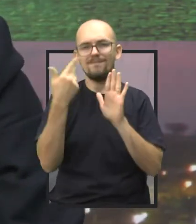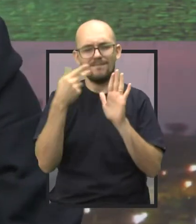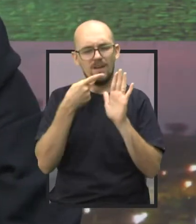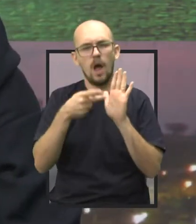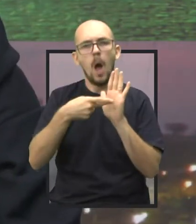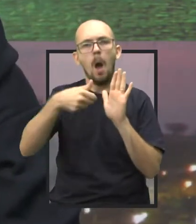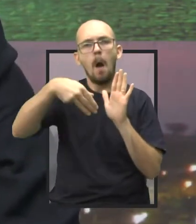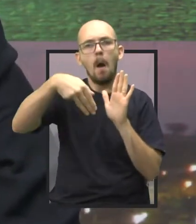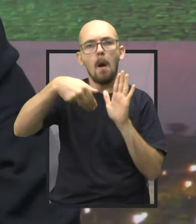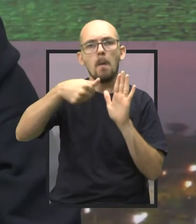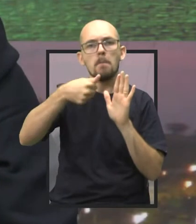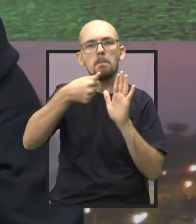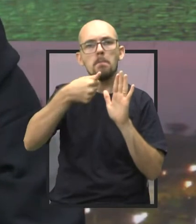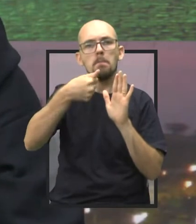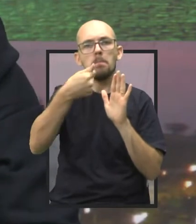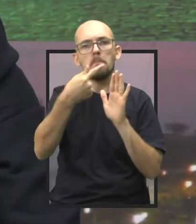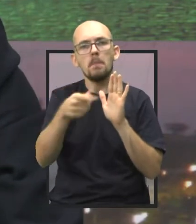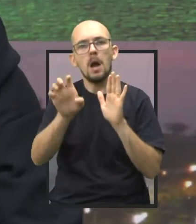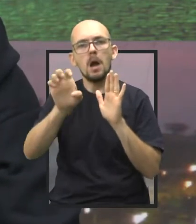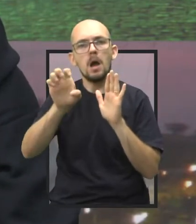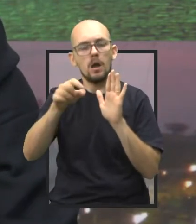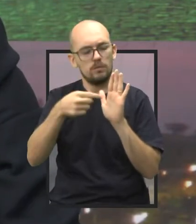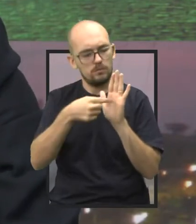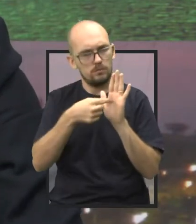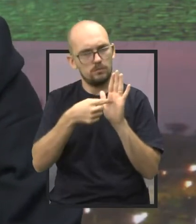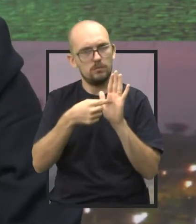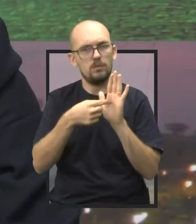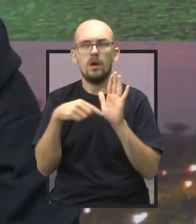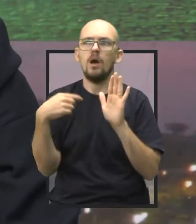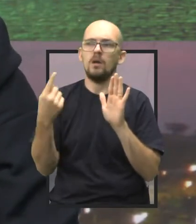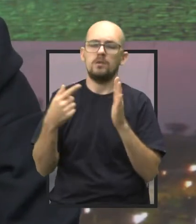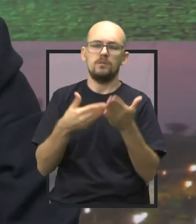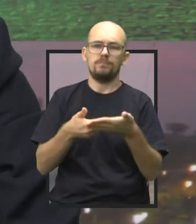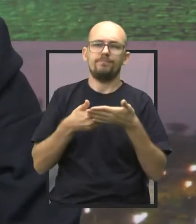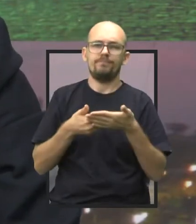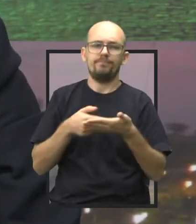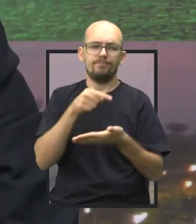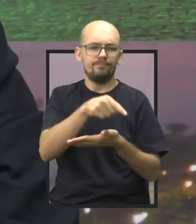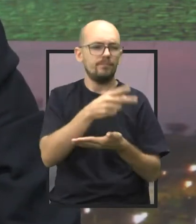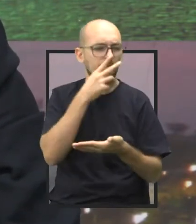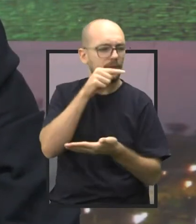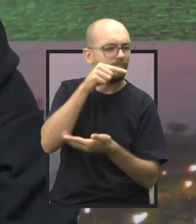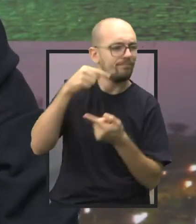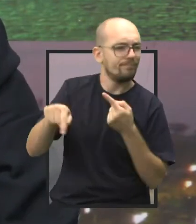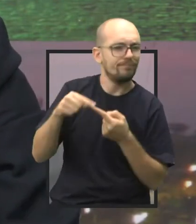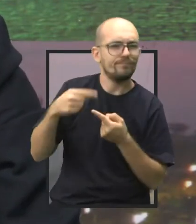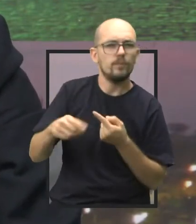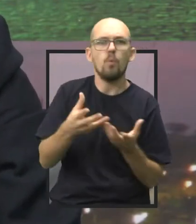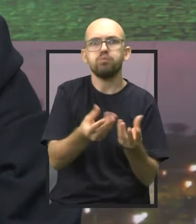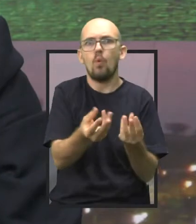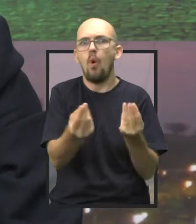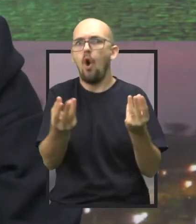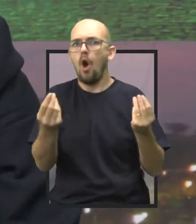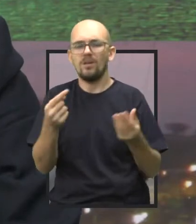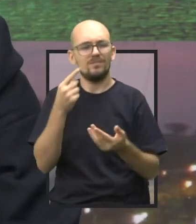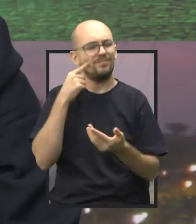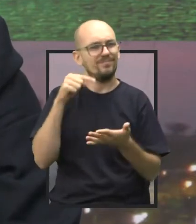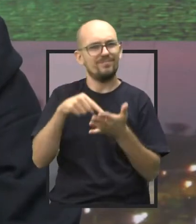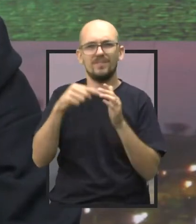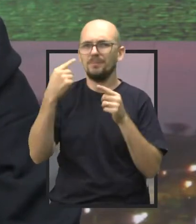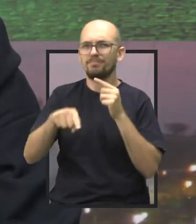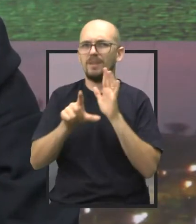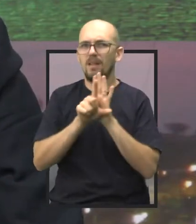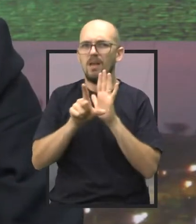mãe. E a gente se deparou com algumas situações nessa natureza, e foram muitas. Em decorrência